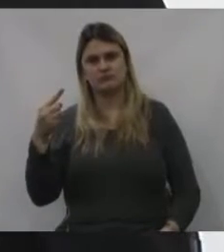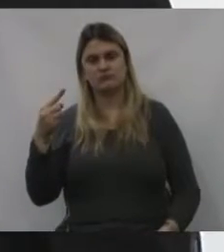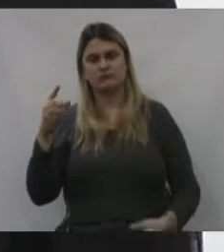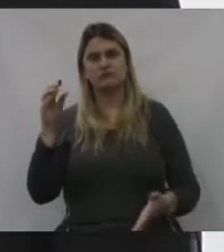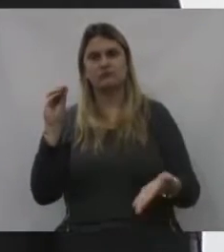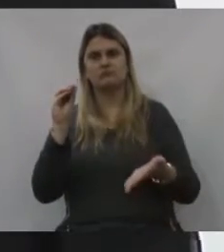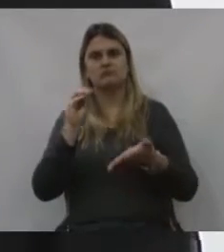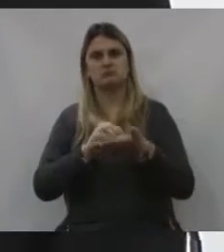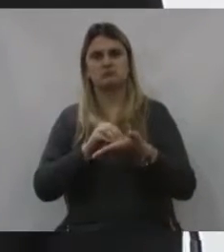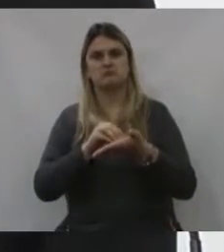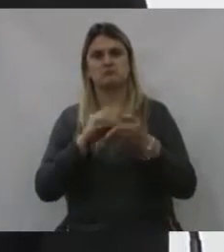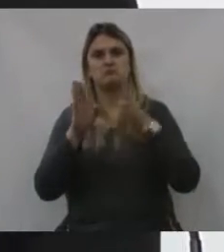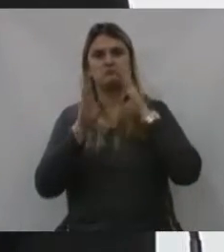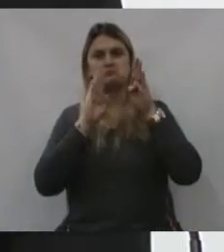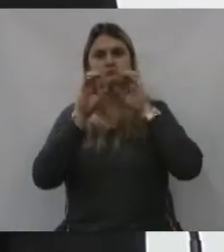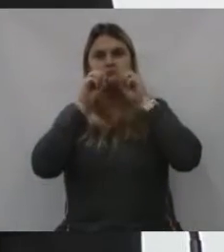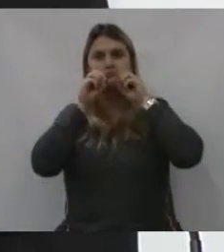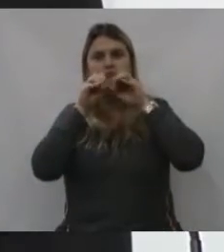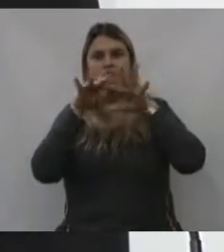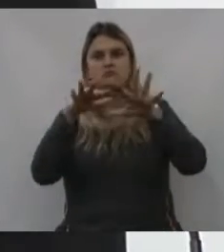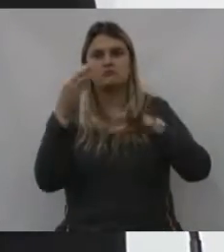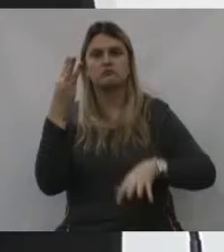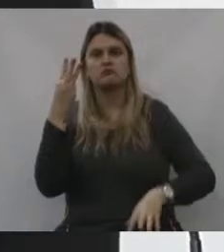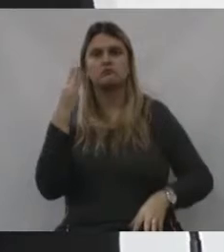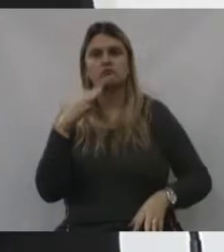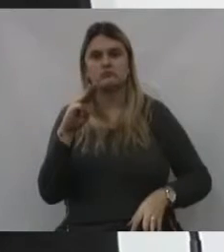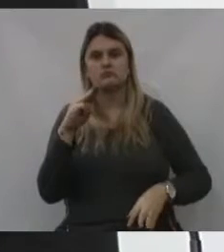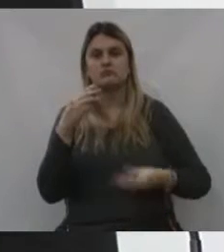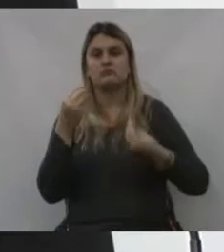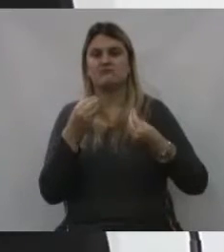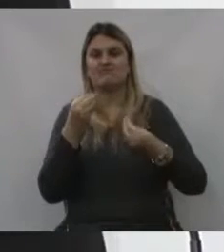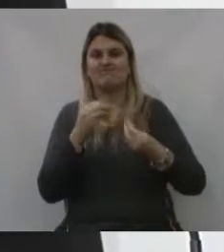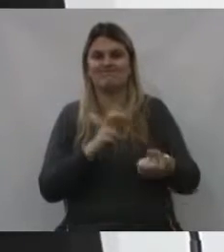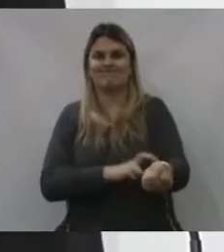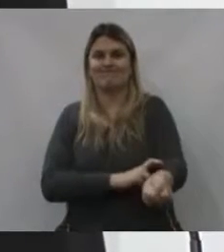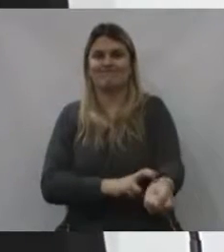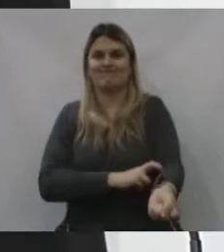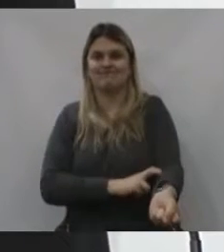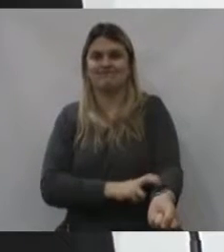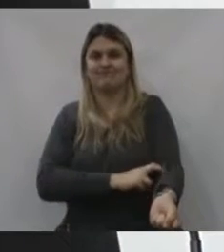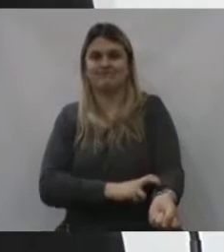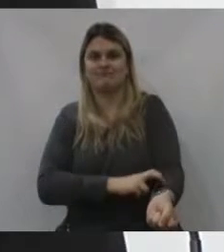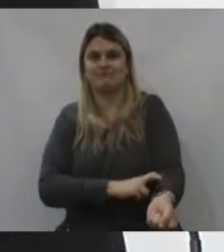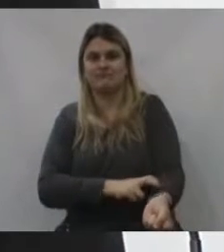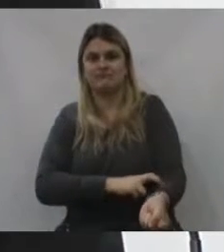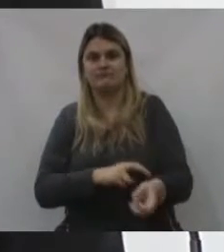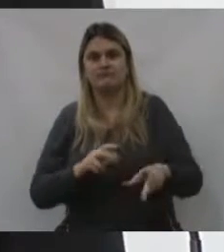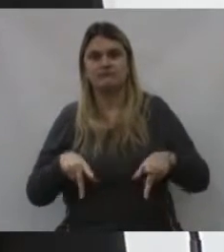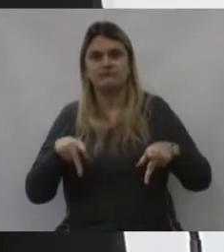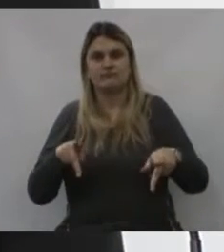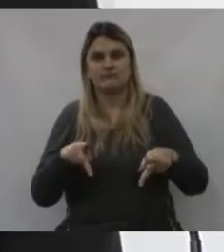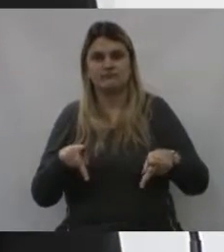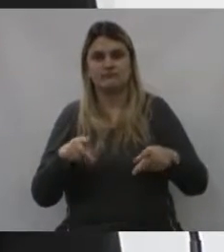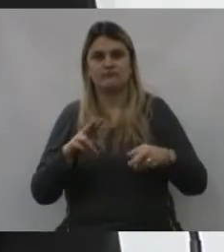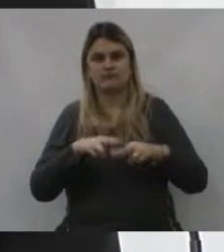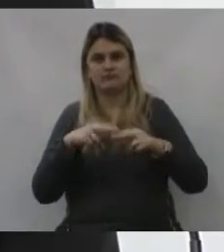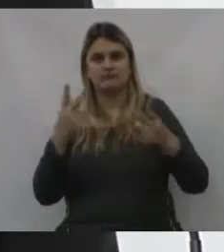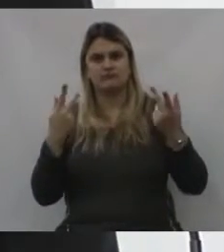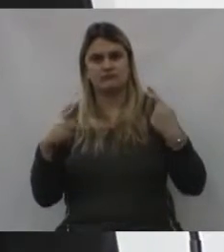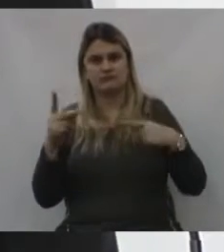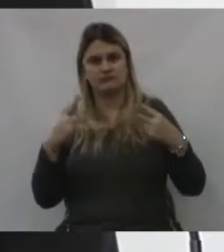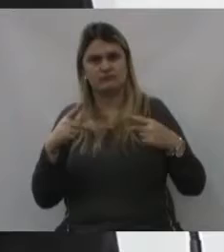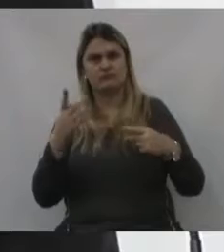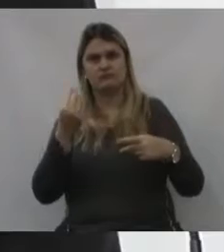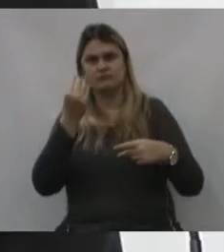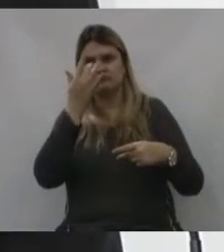né? Ser colocado assim, que é 3 milhões. Como os nervos estão à flor da pele da população hoje, com a